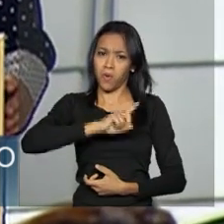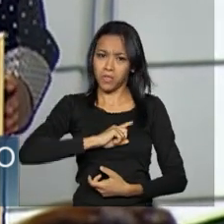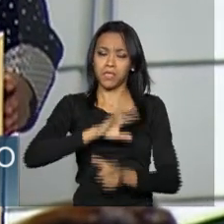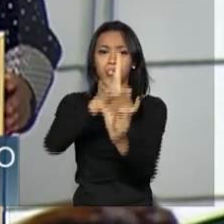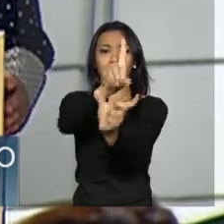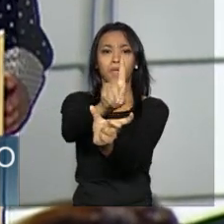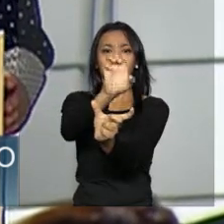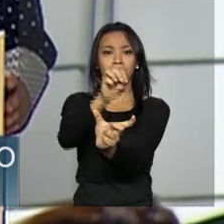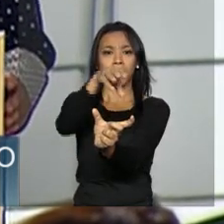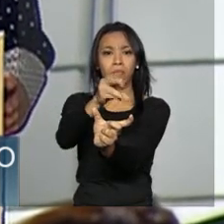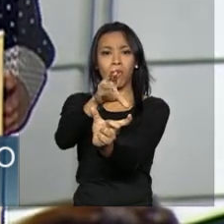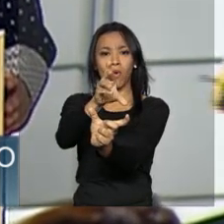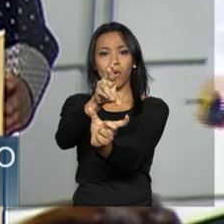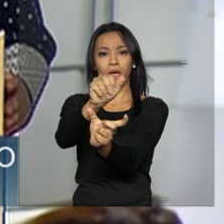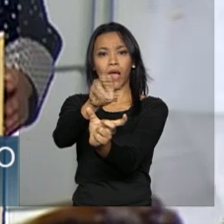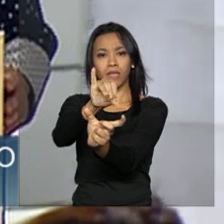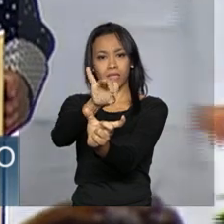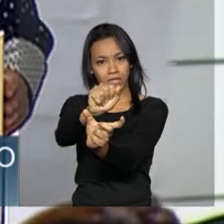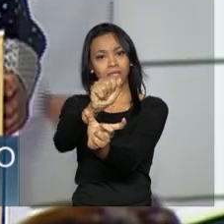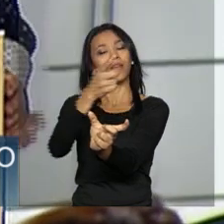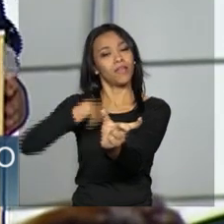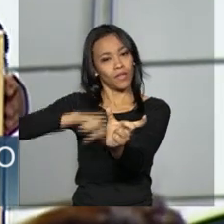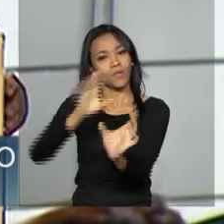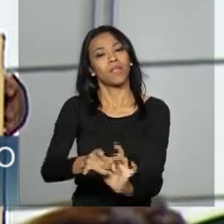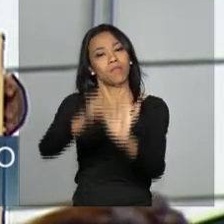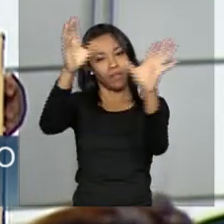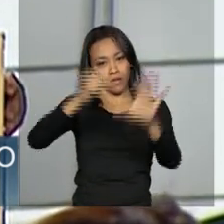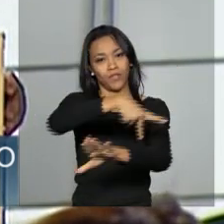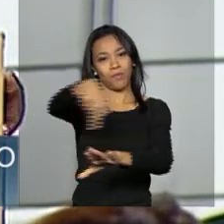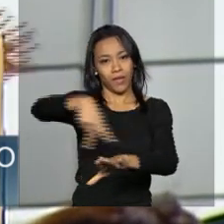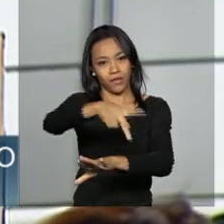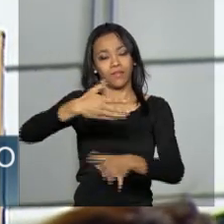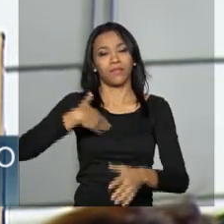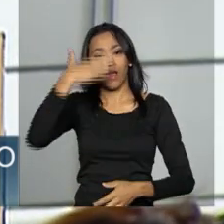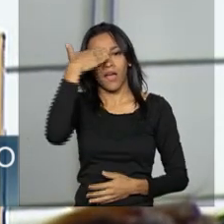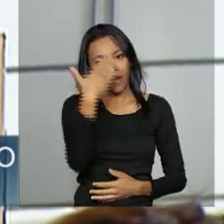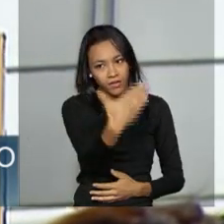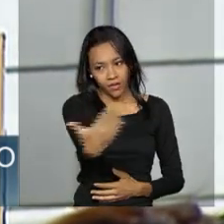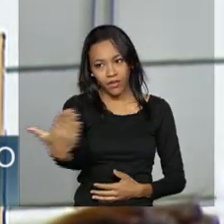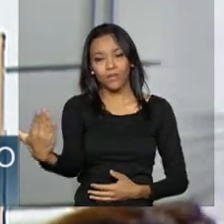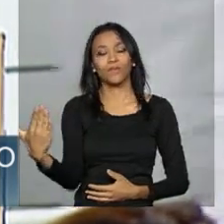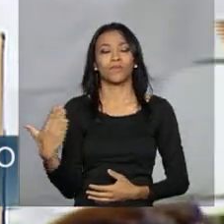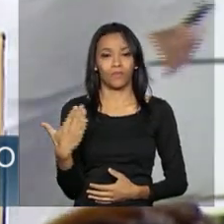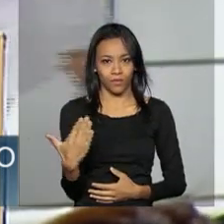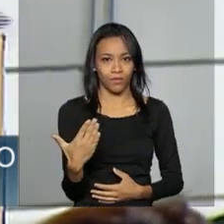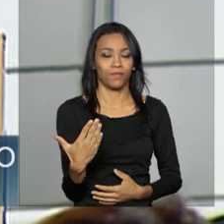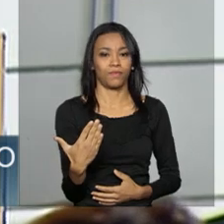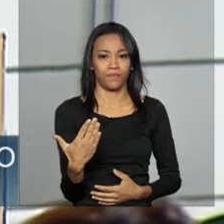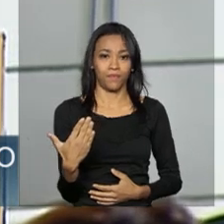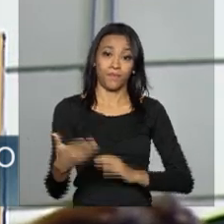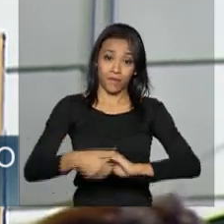e defendendo a institucionalidade do nosso país. Agradeço aos senhores a presença